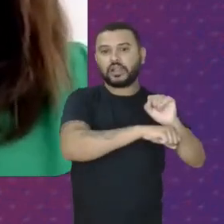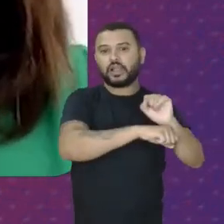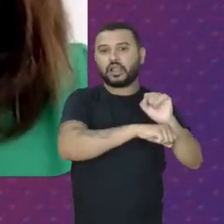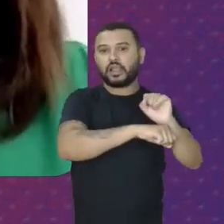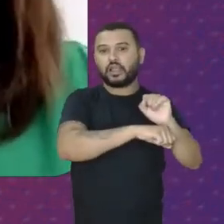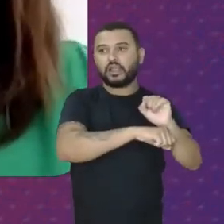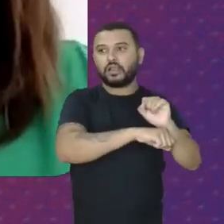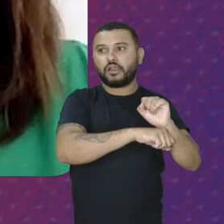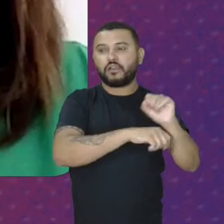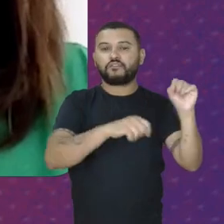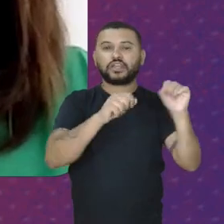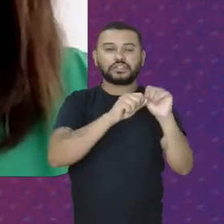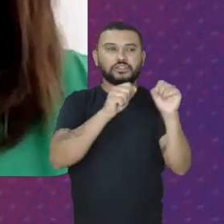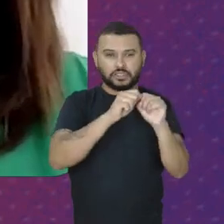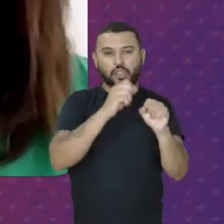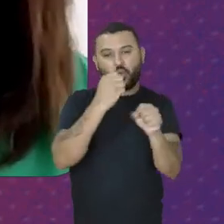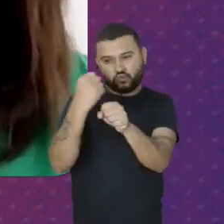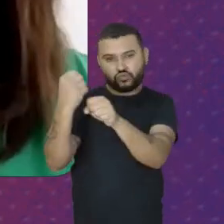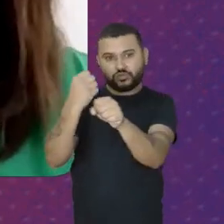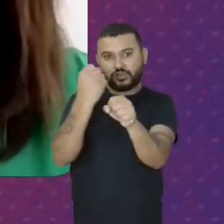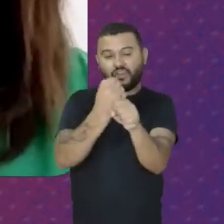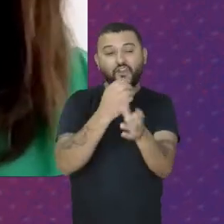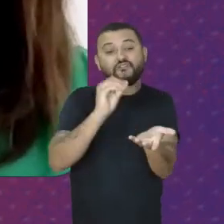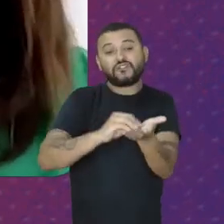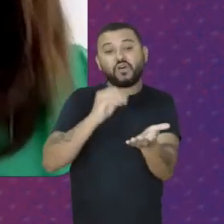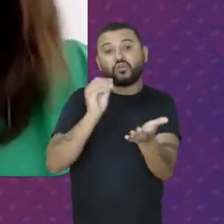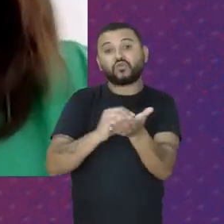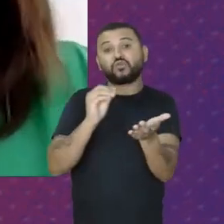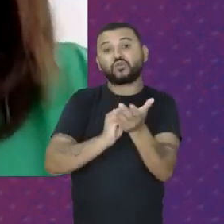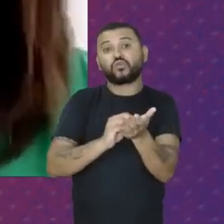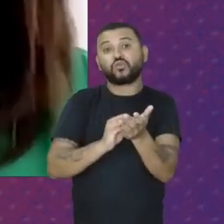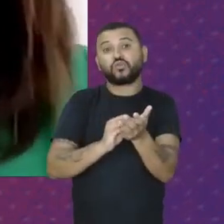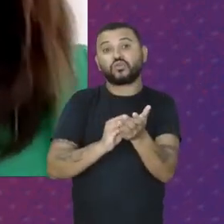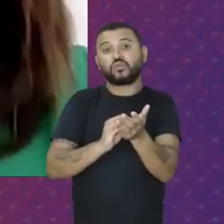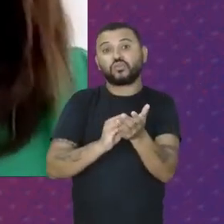porque fizeram uma reforma e o plenário continuou com